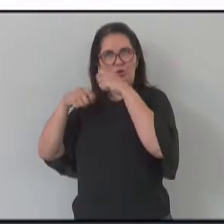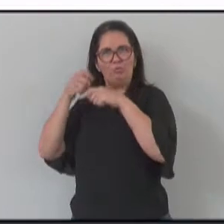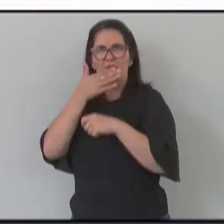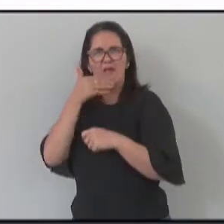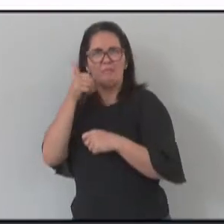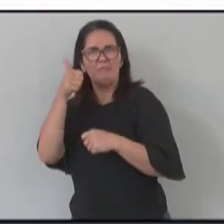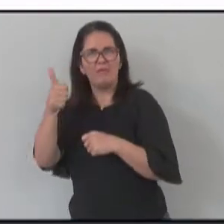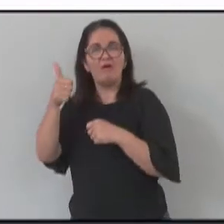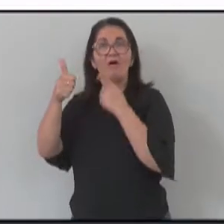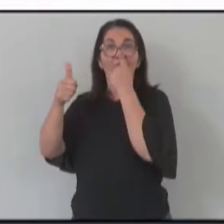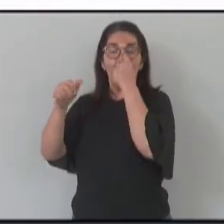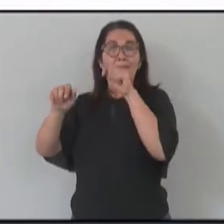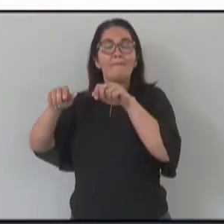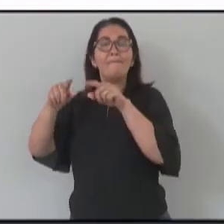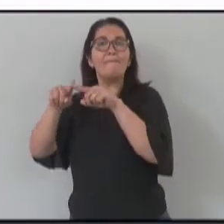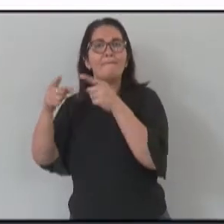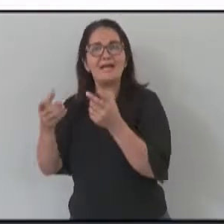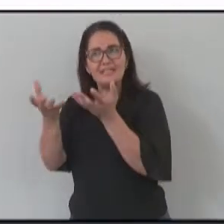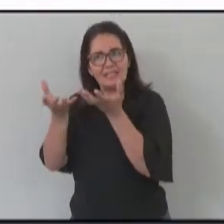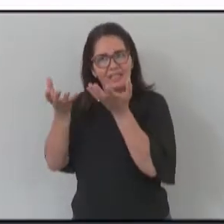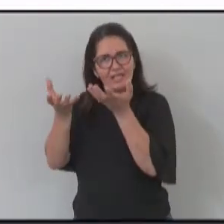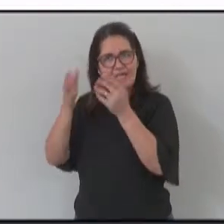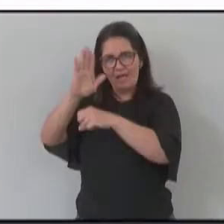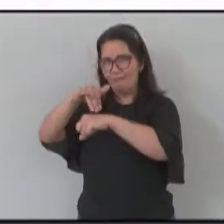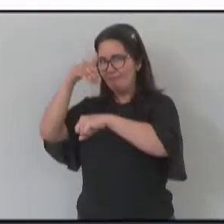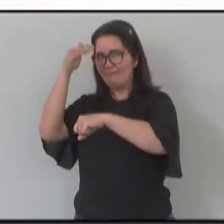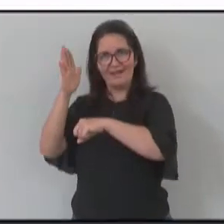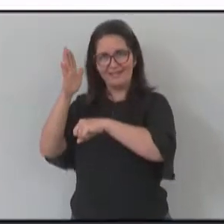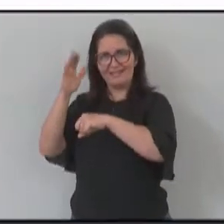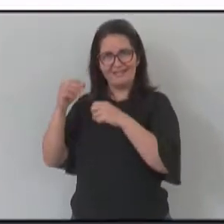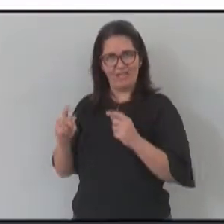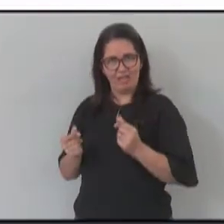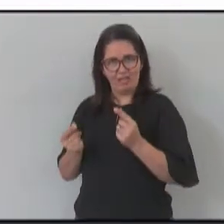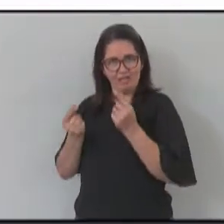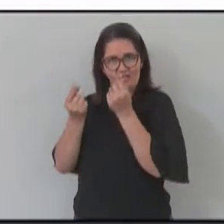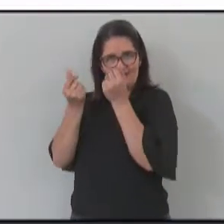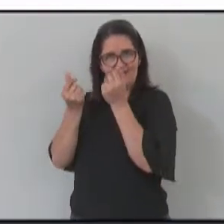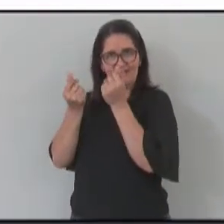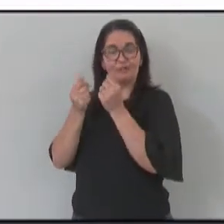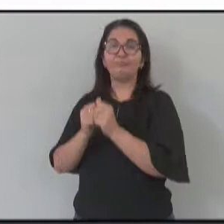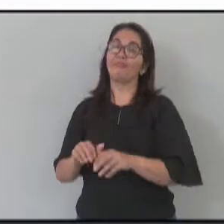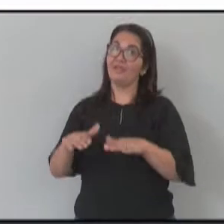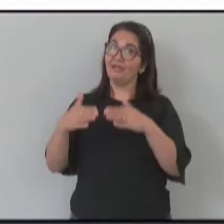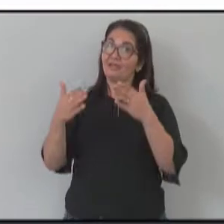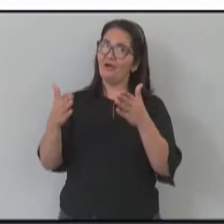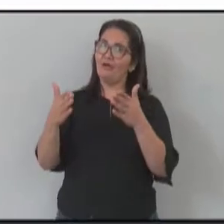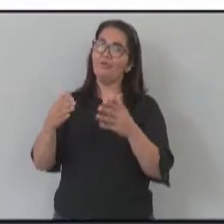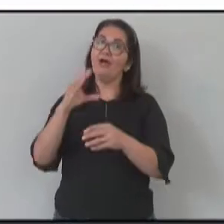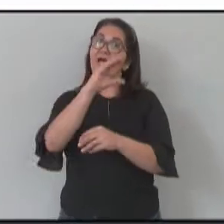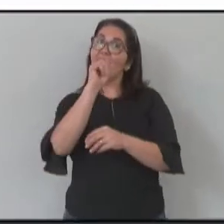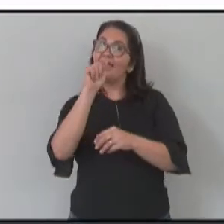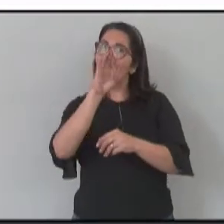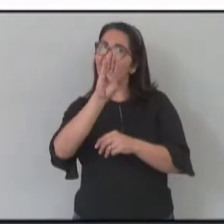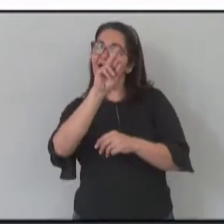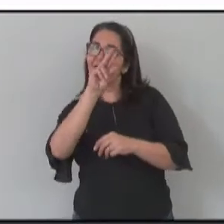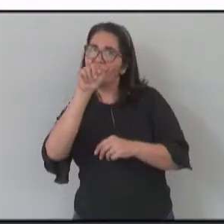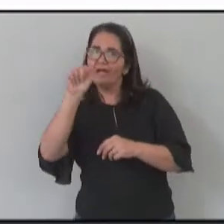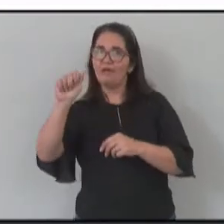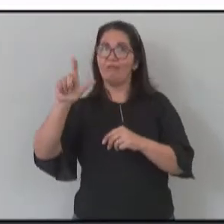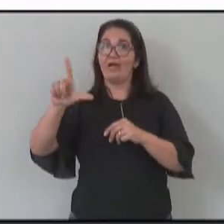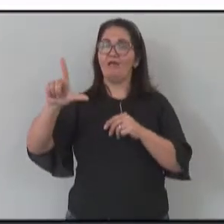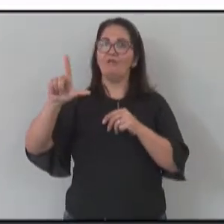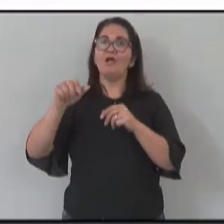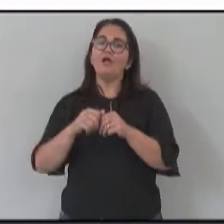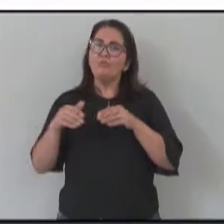mais riquezas ainda. No meio do caminho para a Índia, Cabral resolve desviar a rota dele.